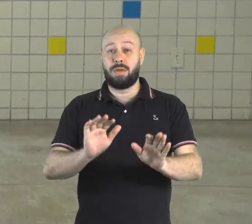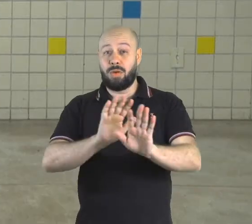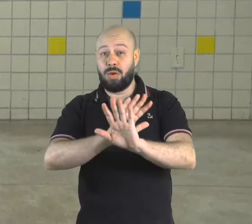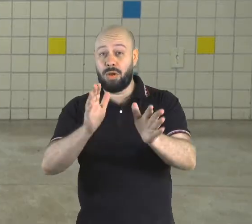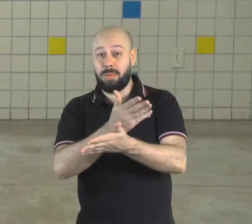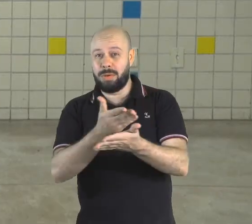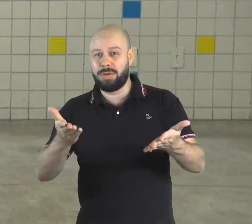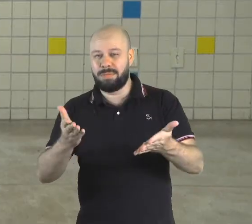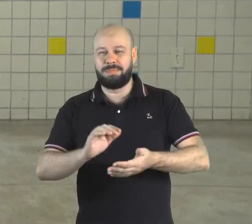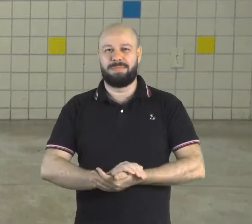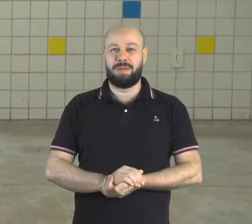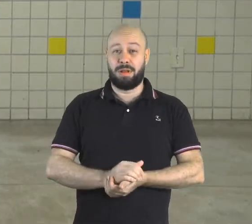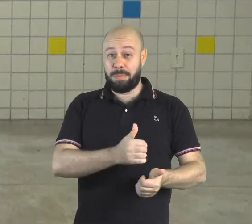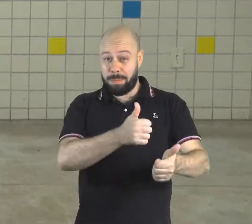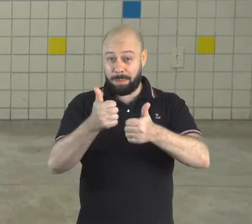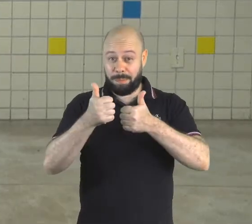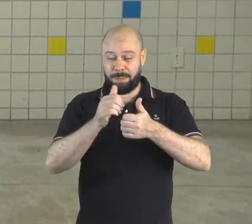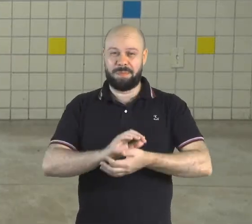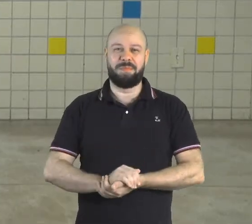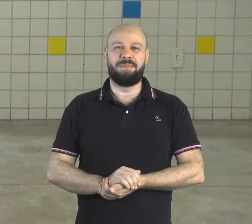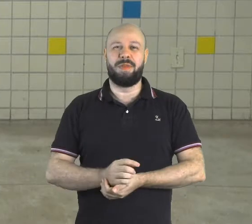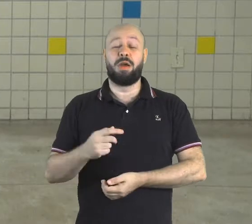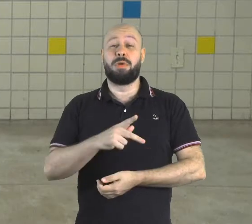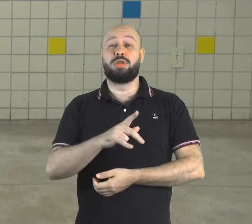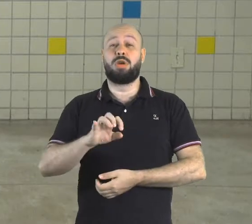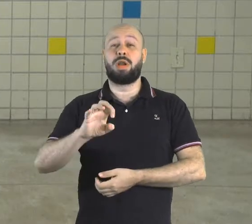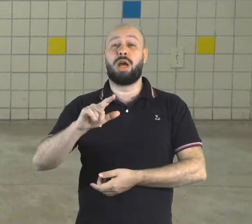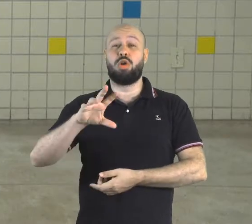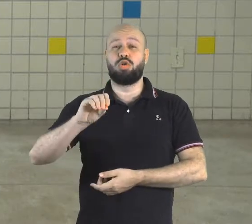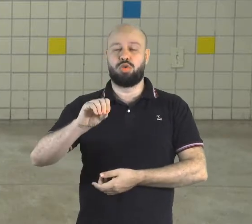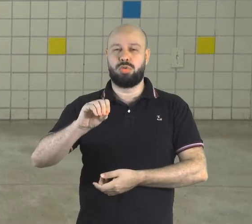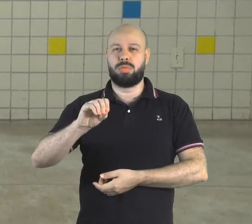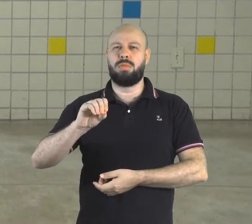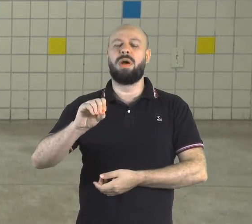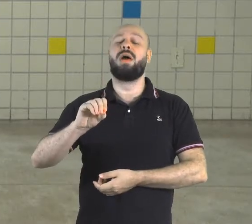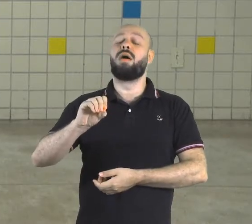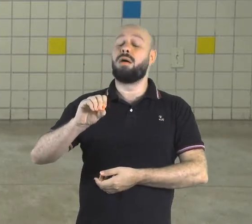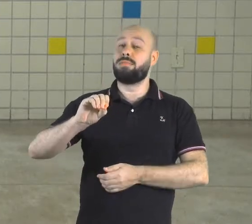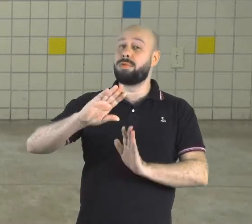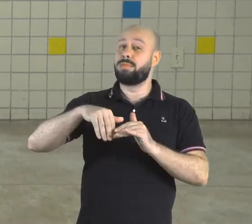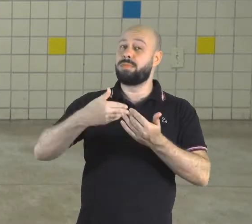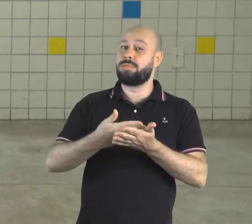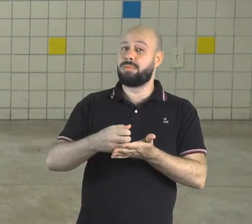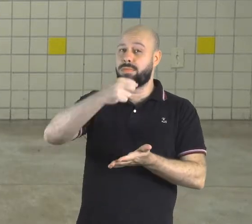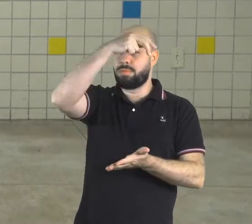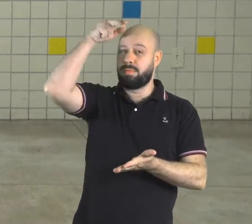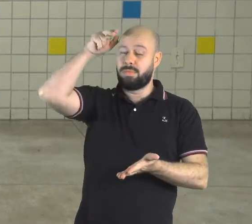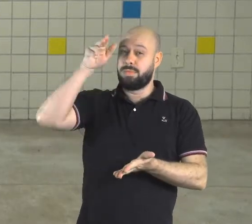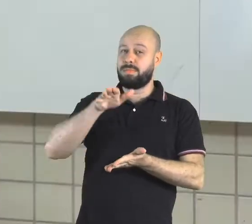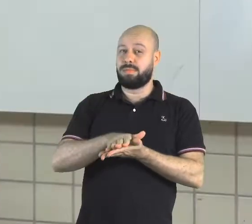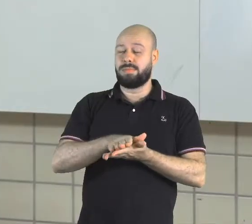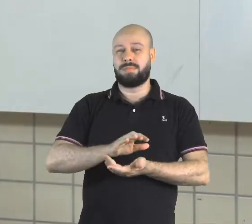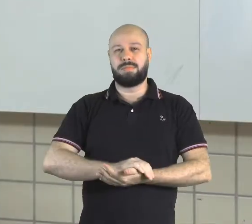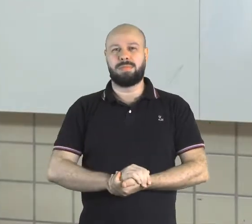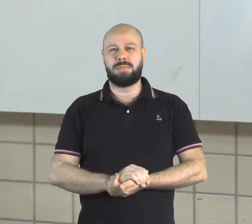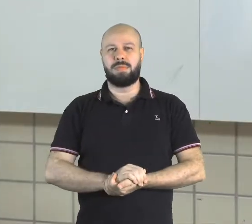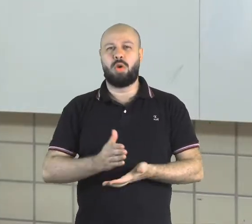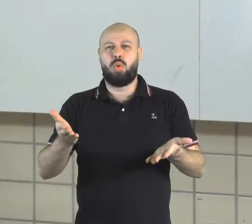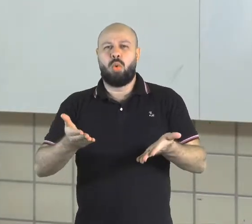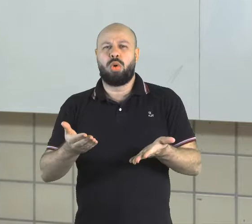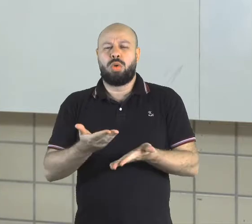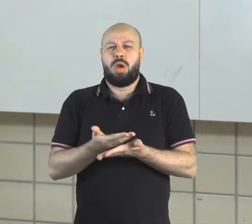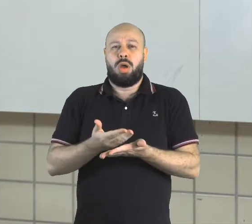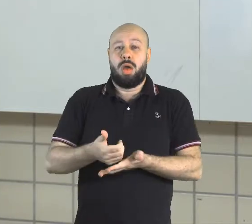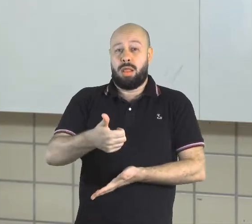Olá pessoal, tudo bem com vocês? Eu sou o professor Cláudio, lá do Colégio Beatriz Rodrigues. Hoje nós estamos na nossa aula de